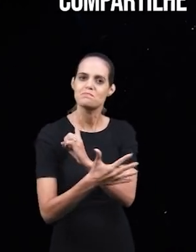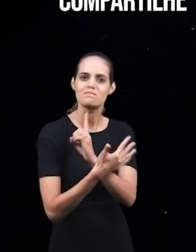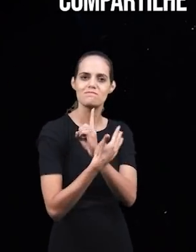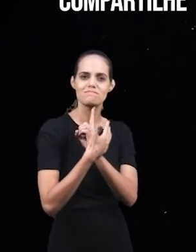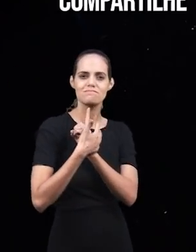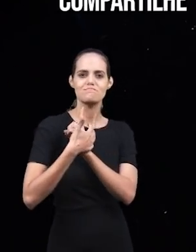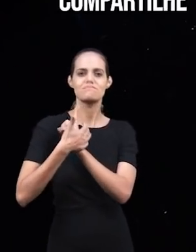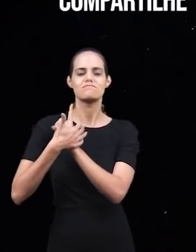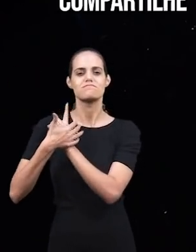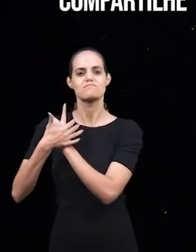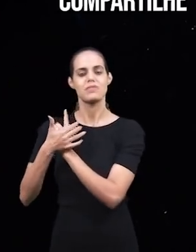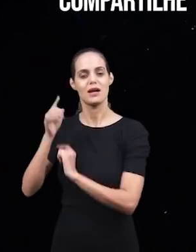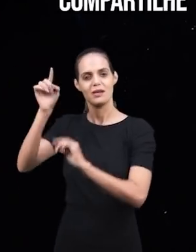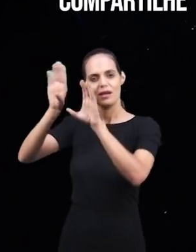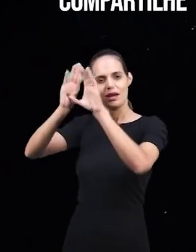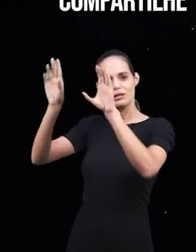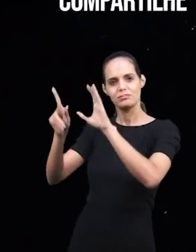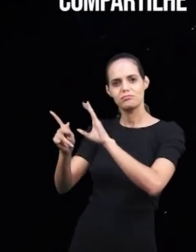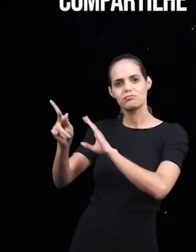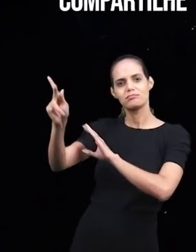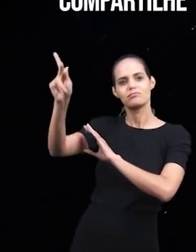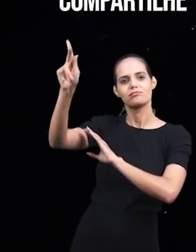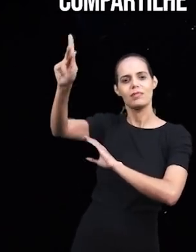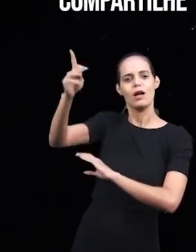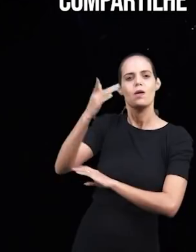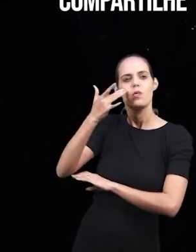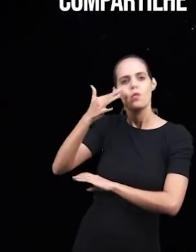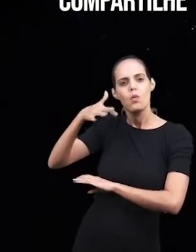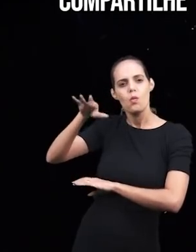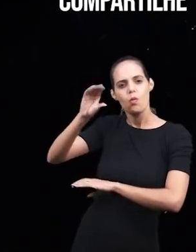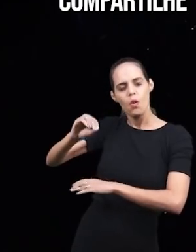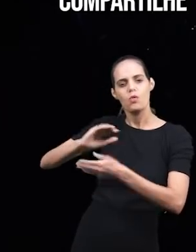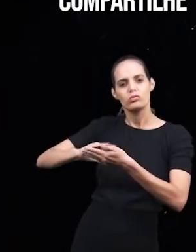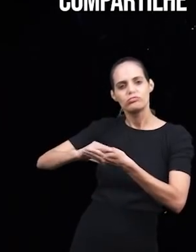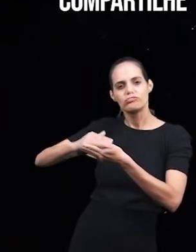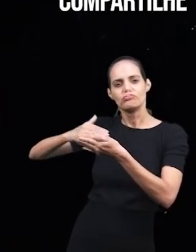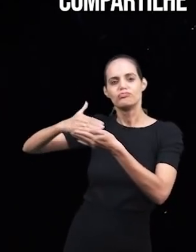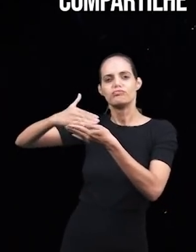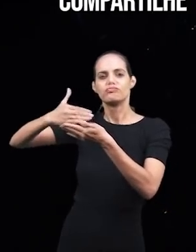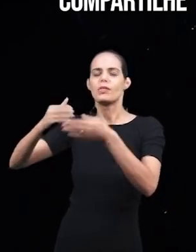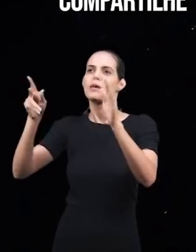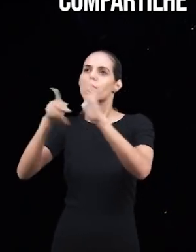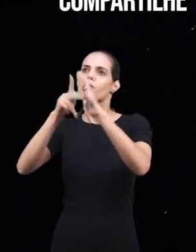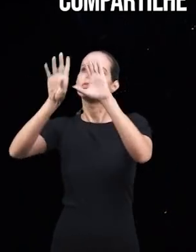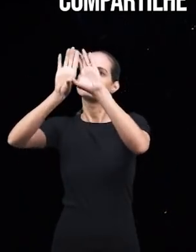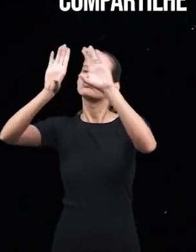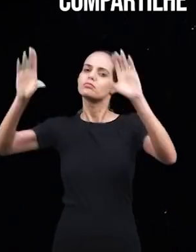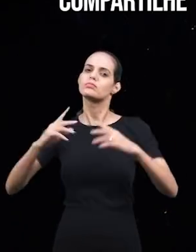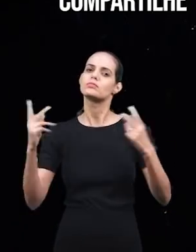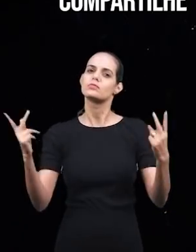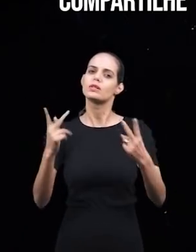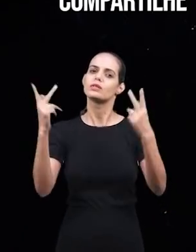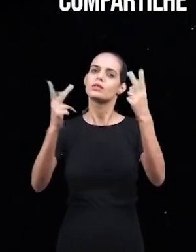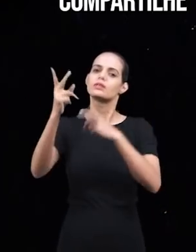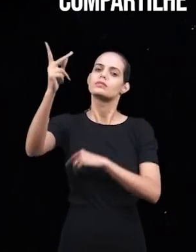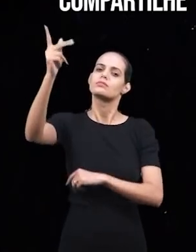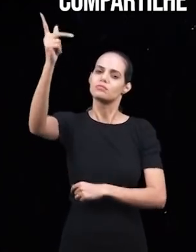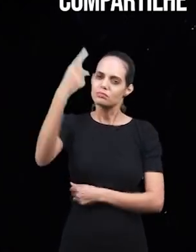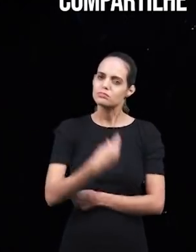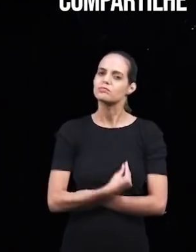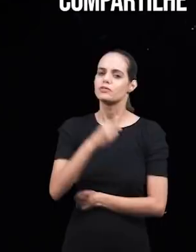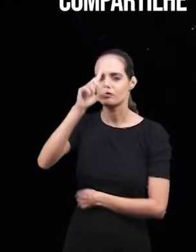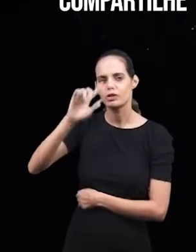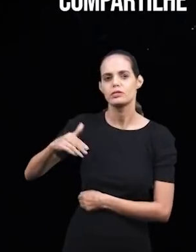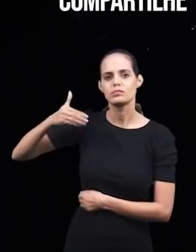Os tesouros do céu a igreja encherá, dos valores eternos ela